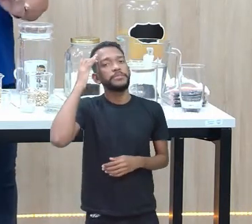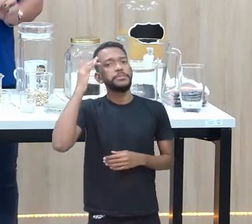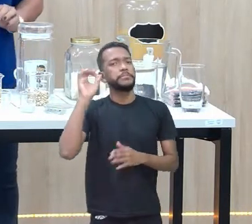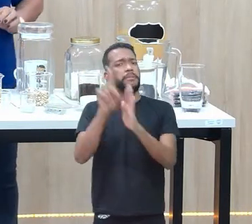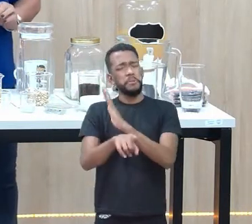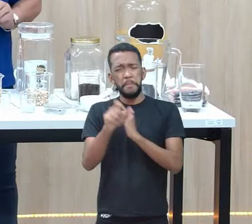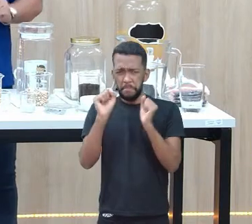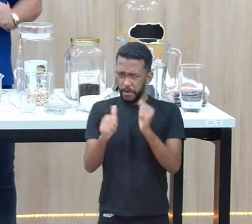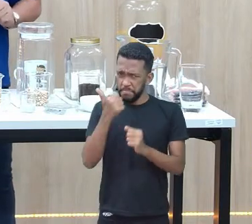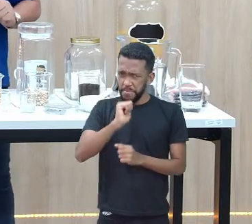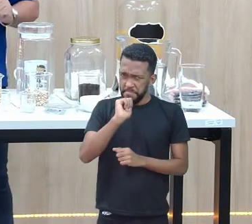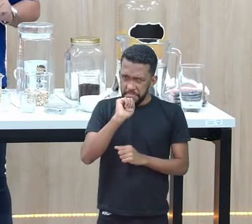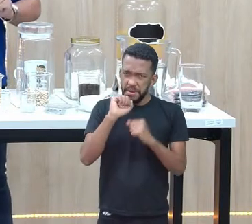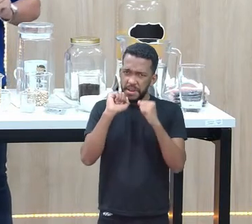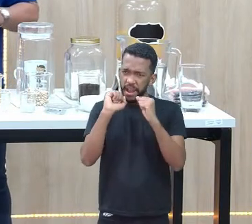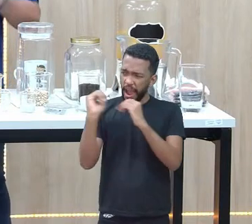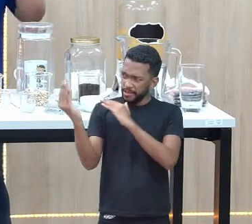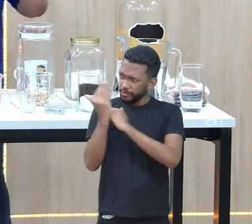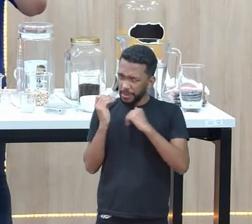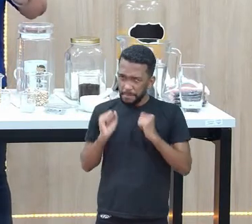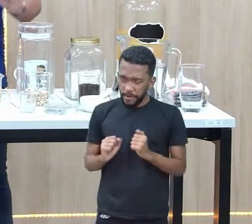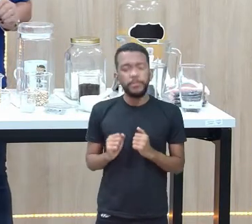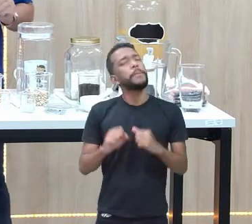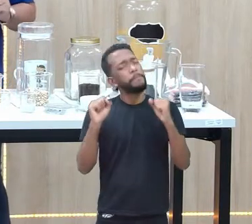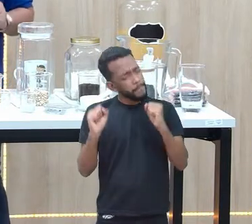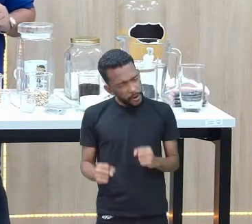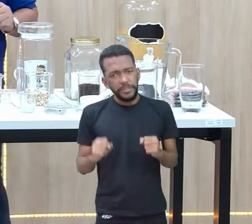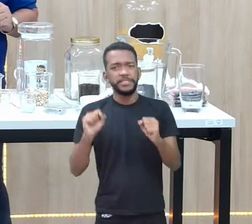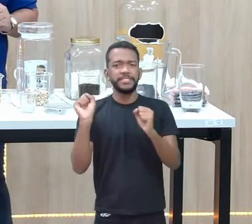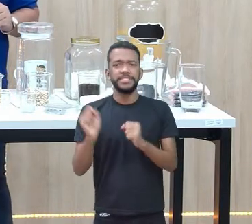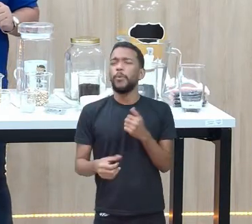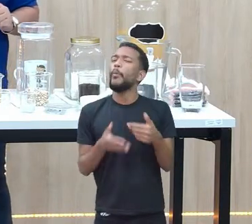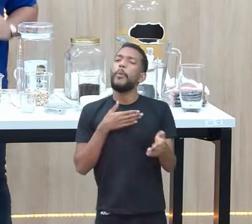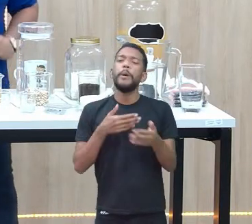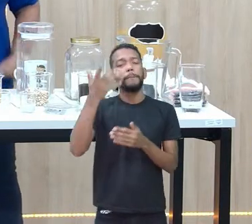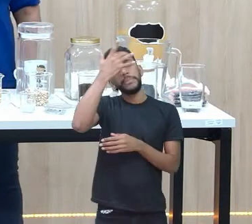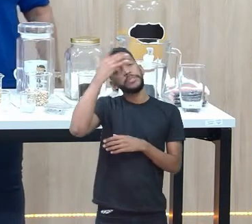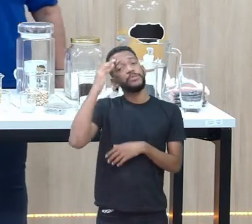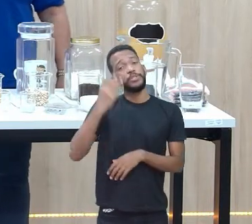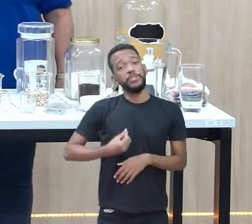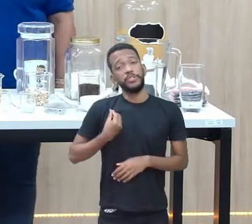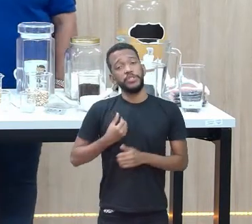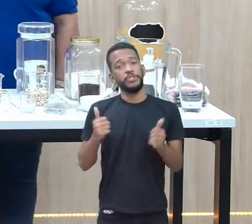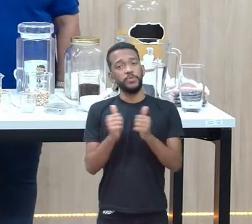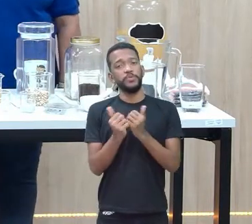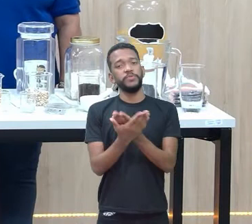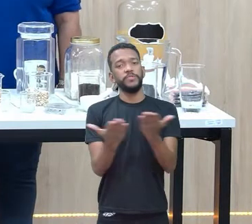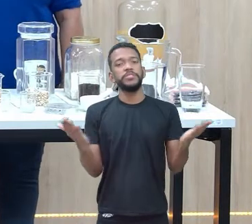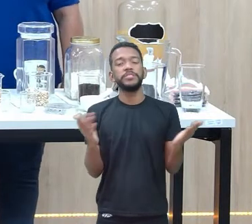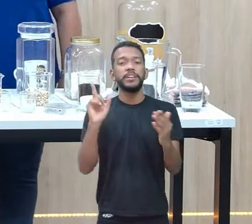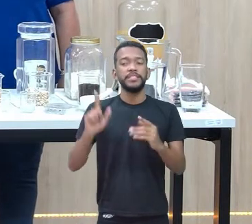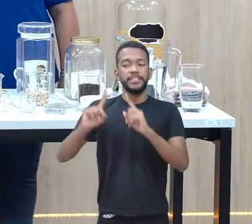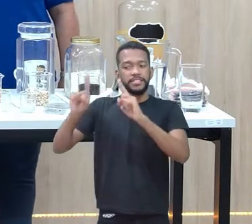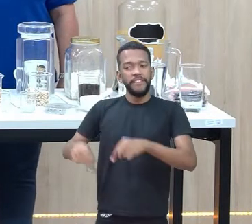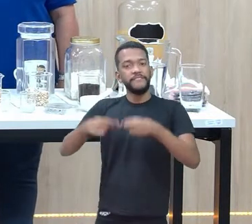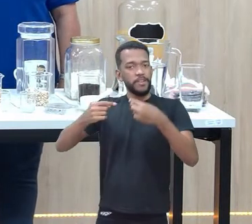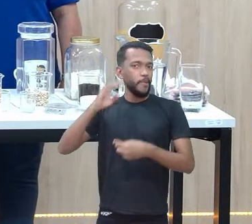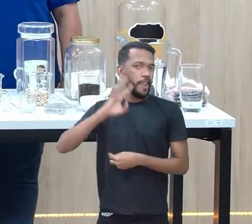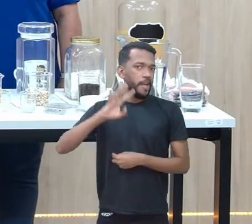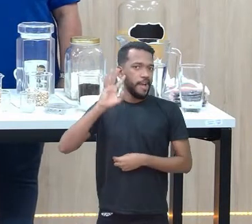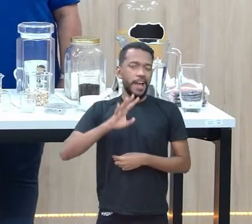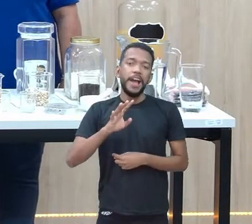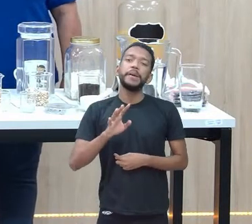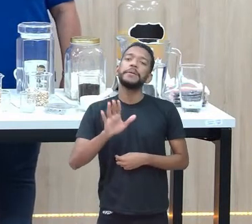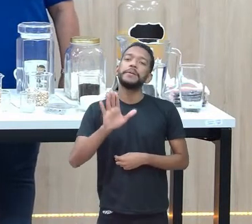ajudar? Pode a mãe ajudar, pode qualquer pessoa que esteja aí com vocês, porque os desafios serão legais. E os desafios,